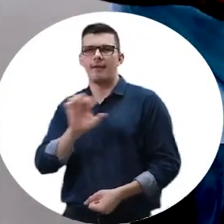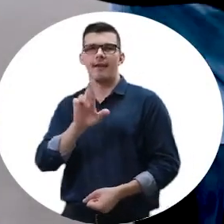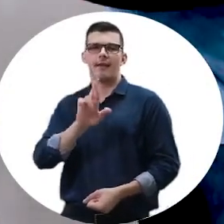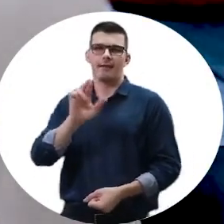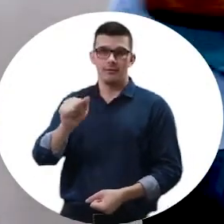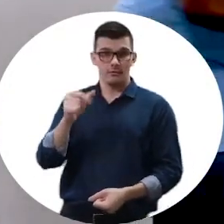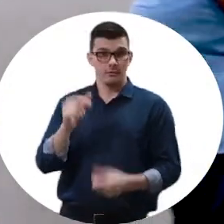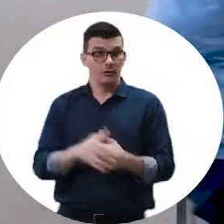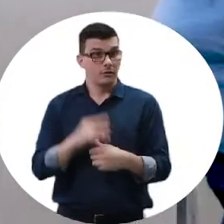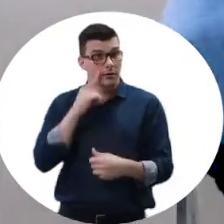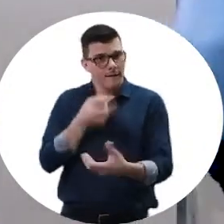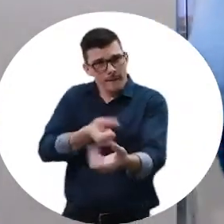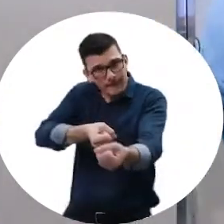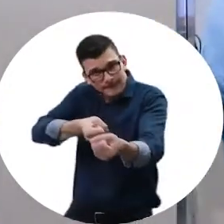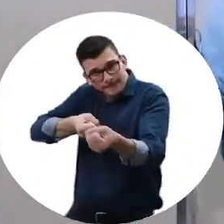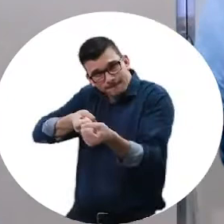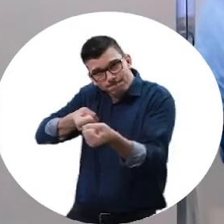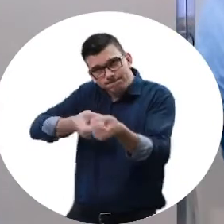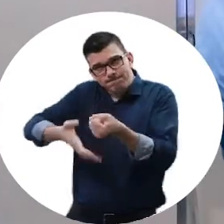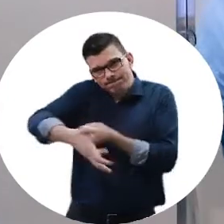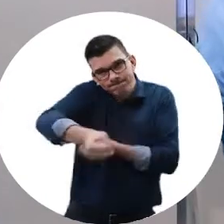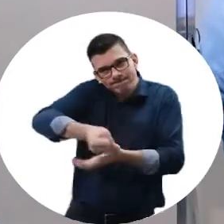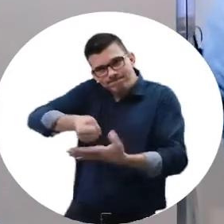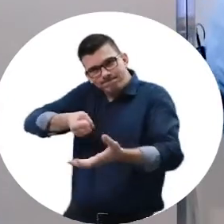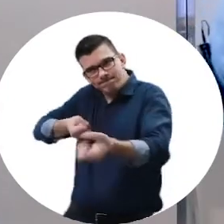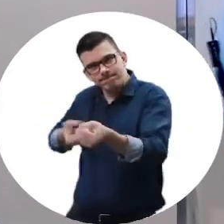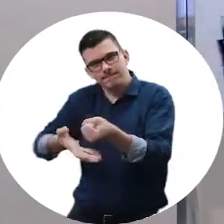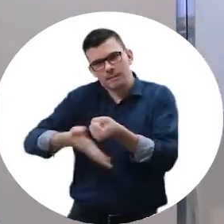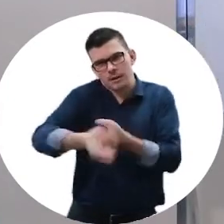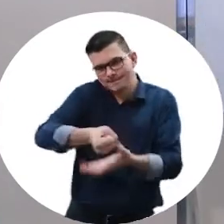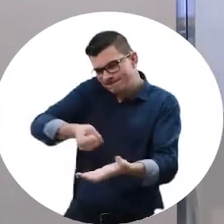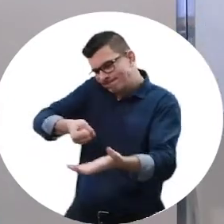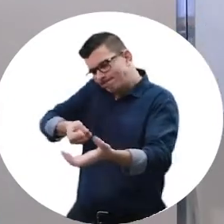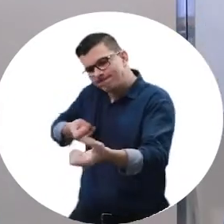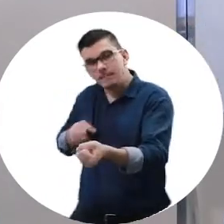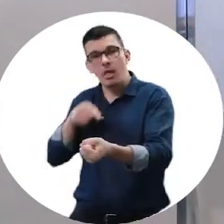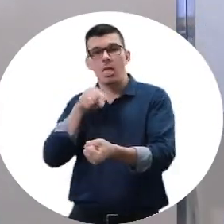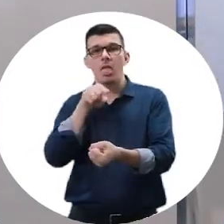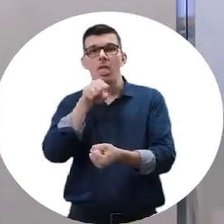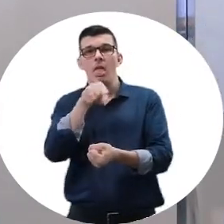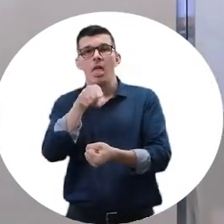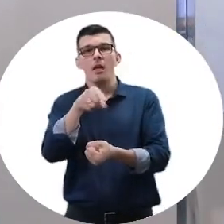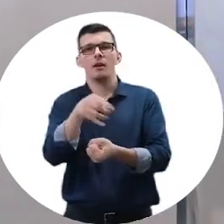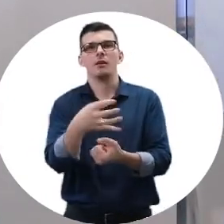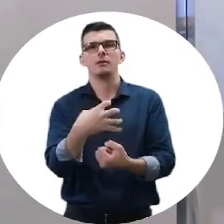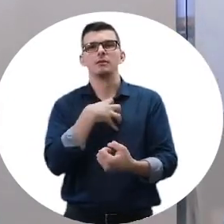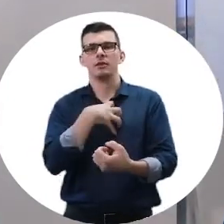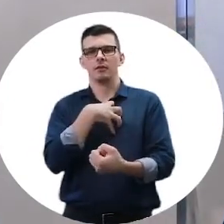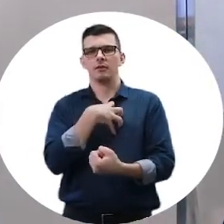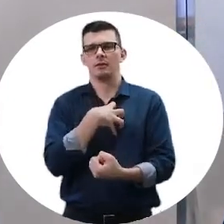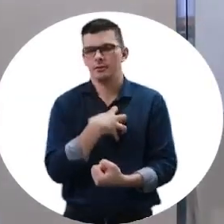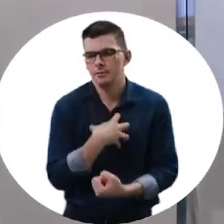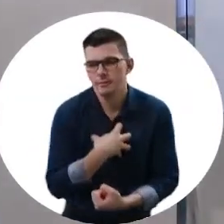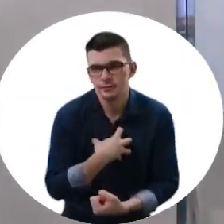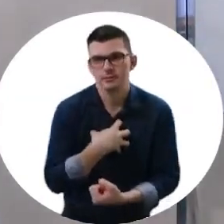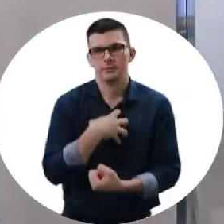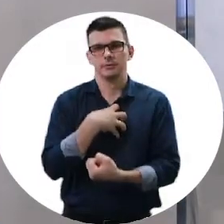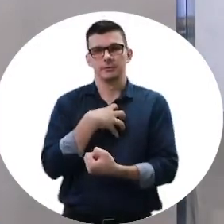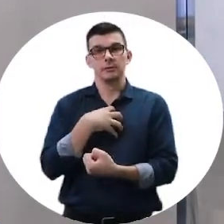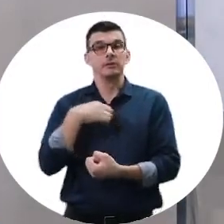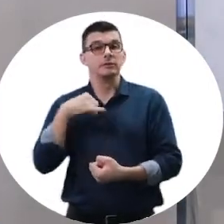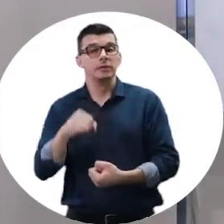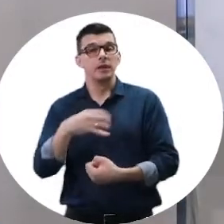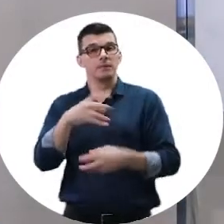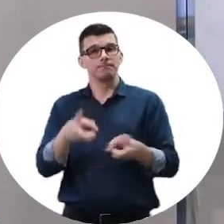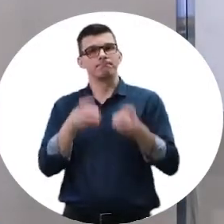cabo de guerra. Quando esse menino puxa com essa ponta aqui, esse aqui sente como? Esse é puxado para cá, ó. Se esse